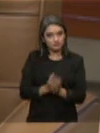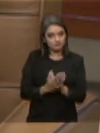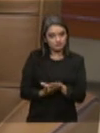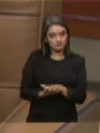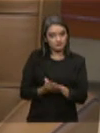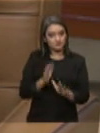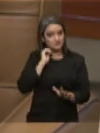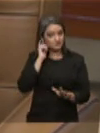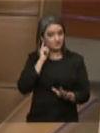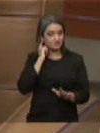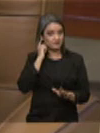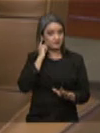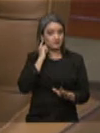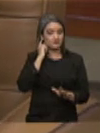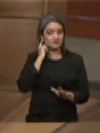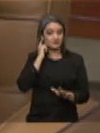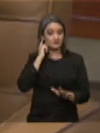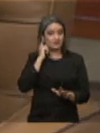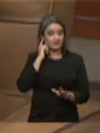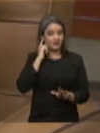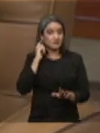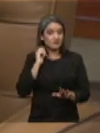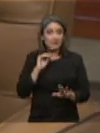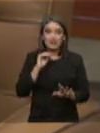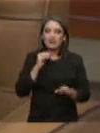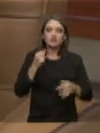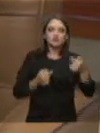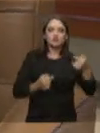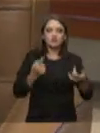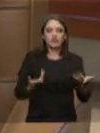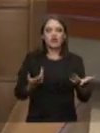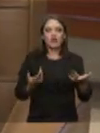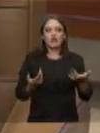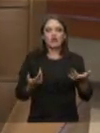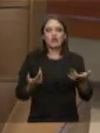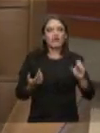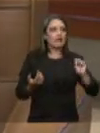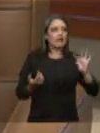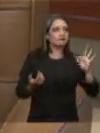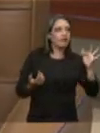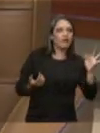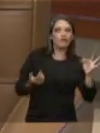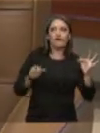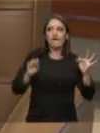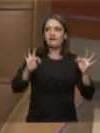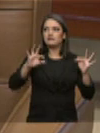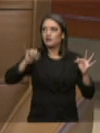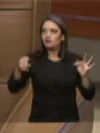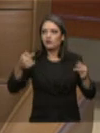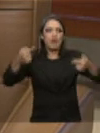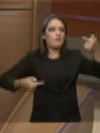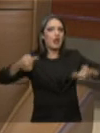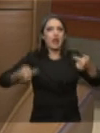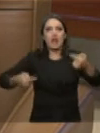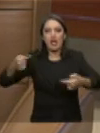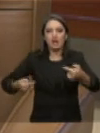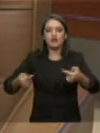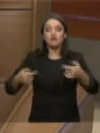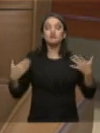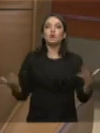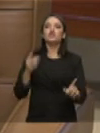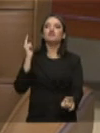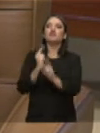Esse é o miserê dessa discussão sobre STJ e Supremo. Localizamos 4 processos no gabinete